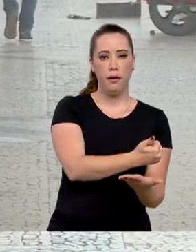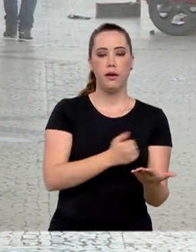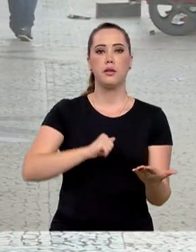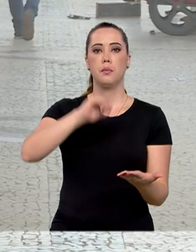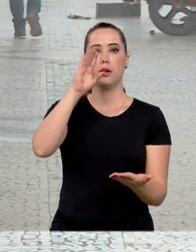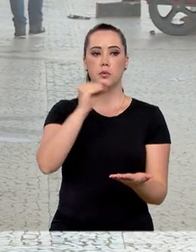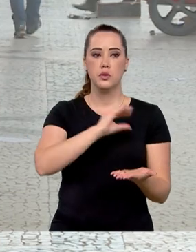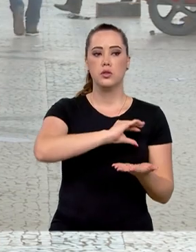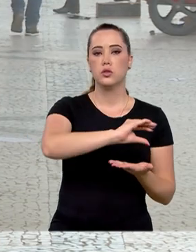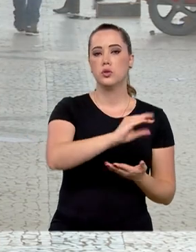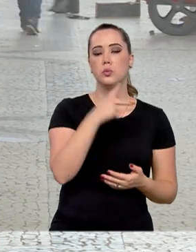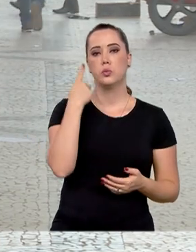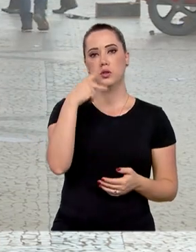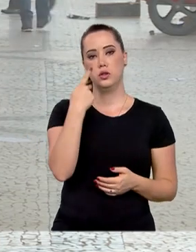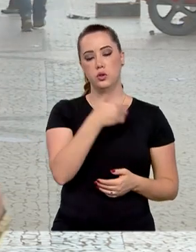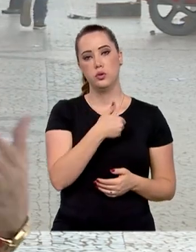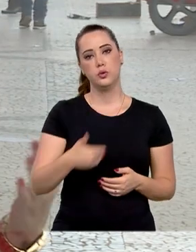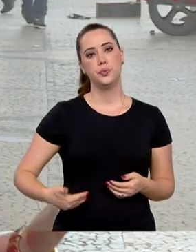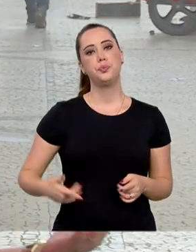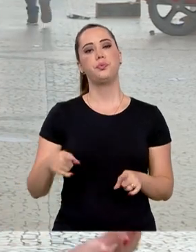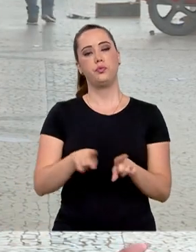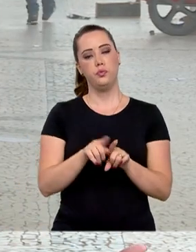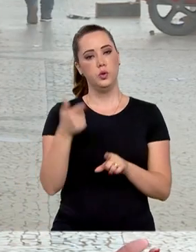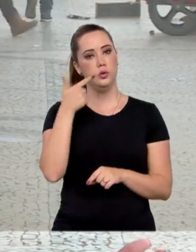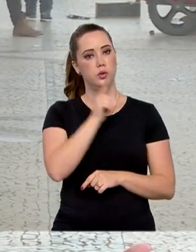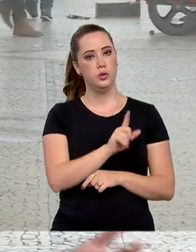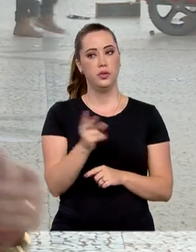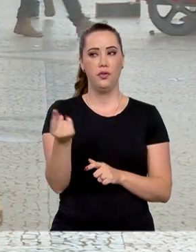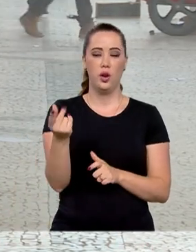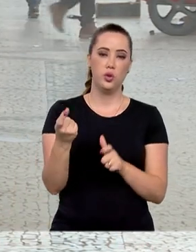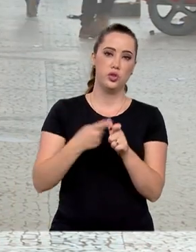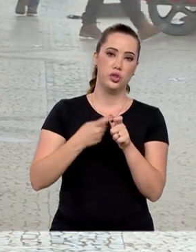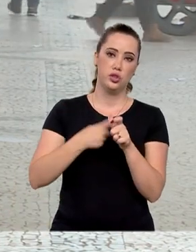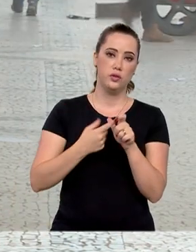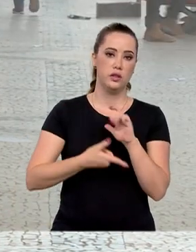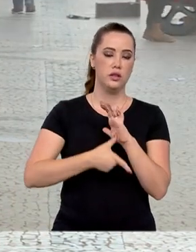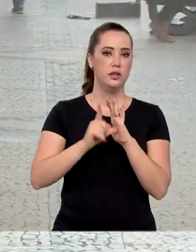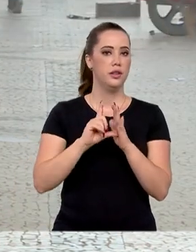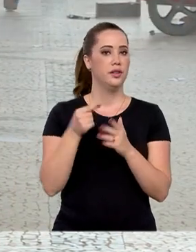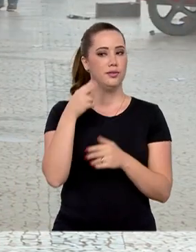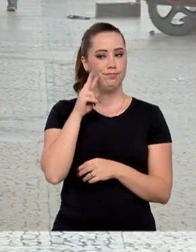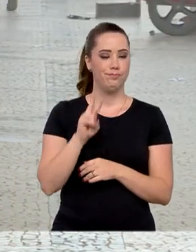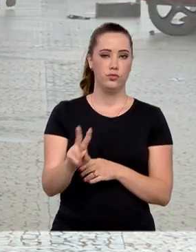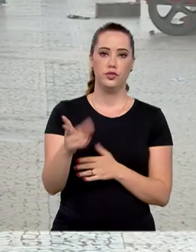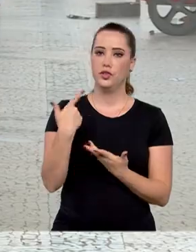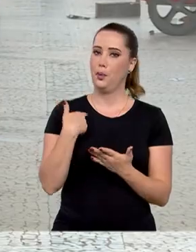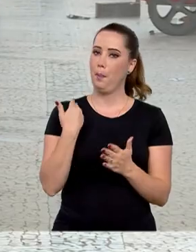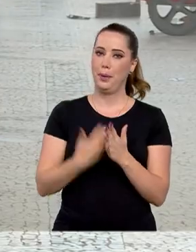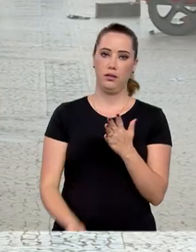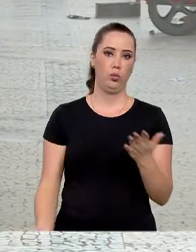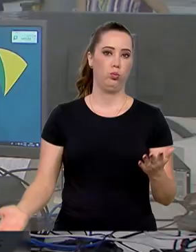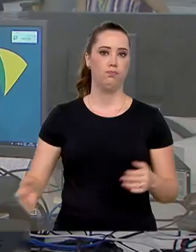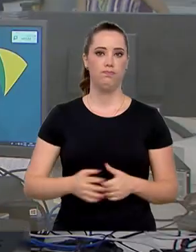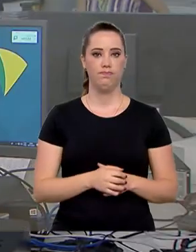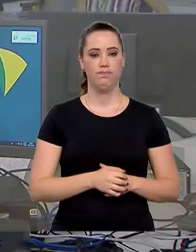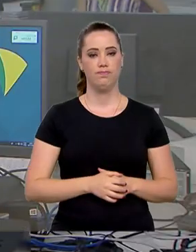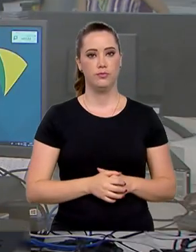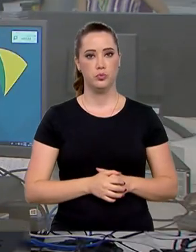para investir em políticas públicas, além de conseguir receber valores de dívidas que antes eram consideradas irrecuperáveis.